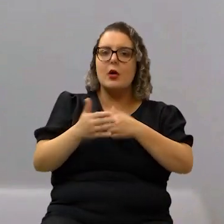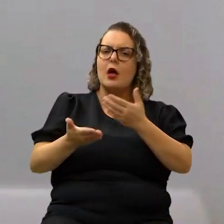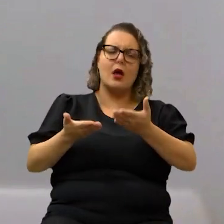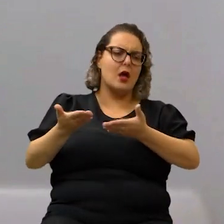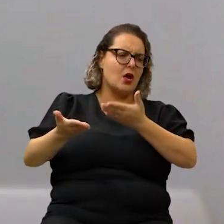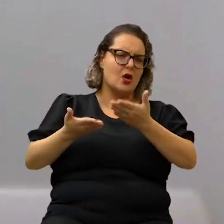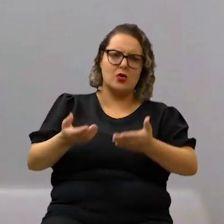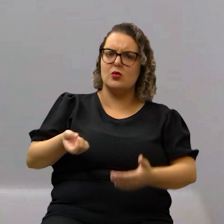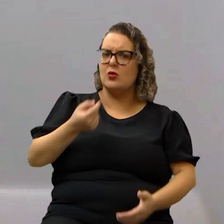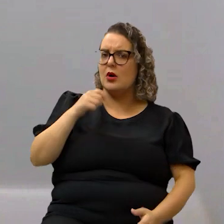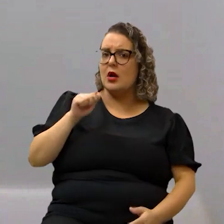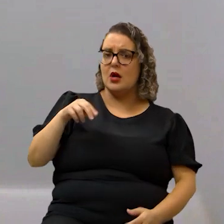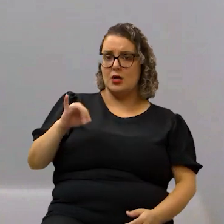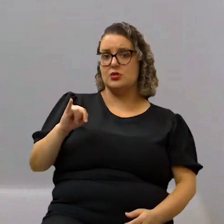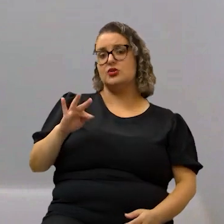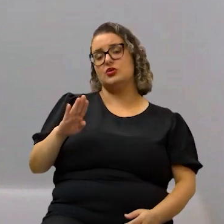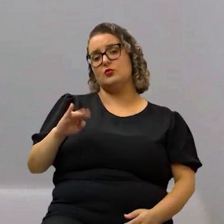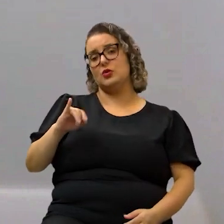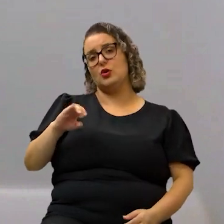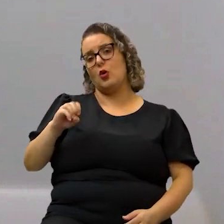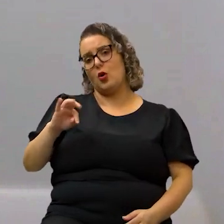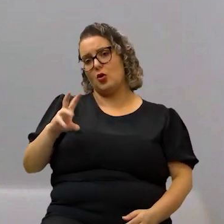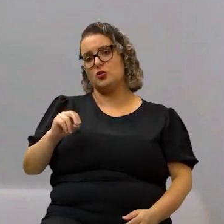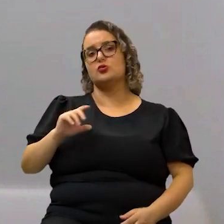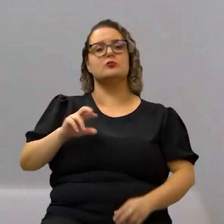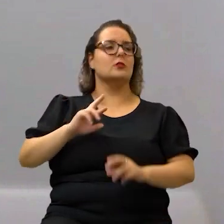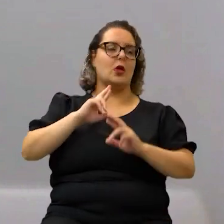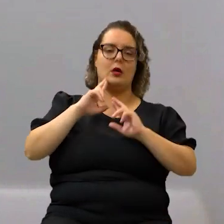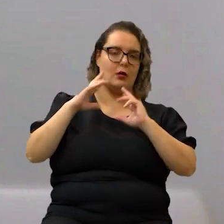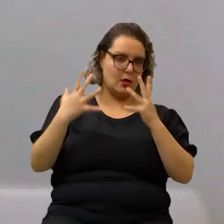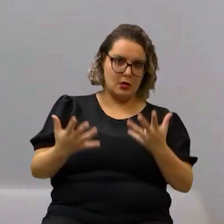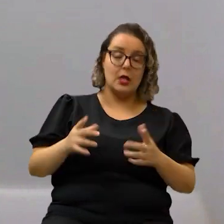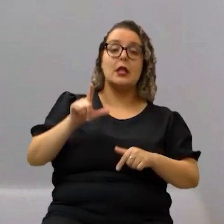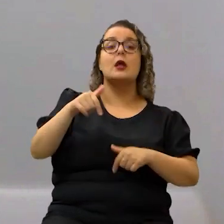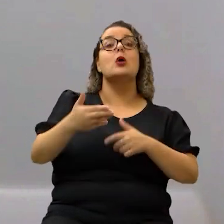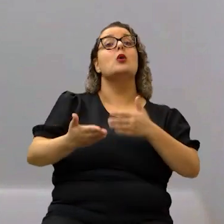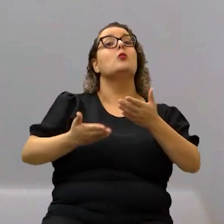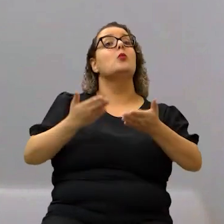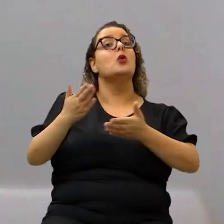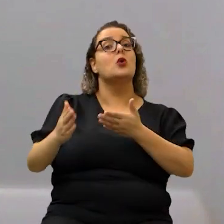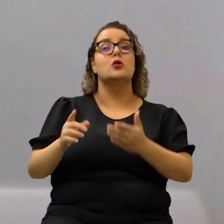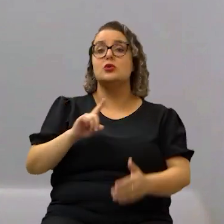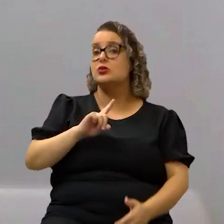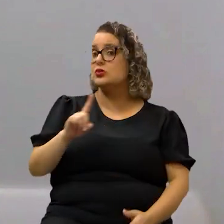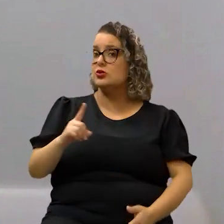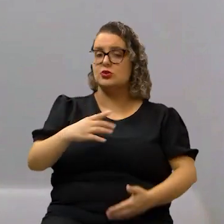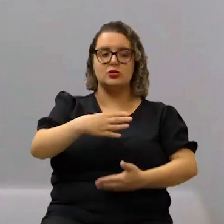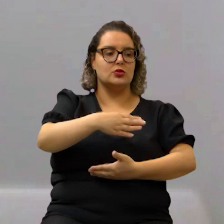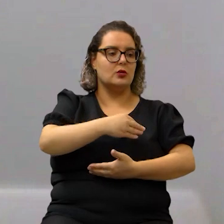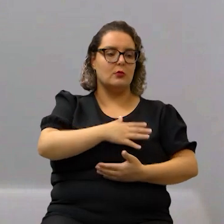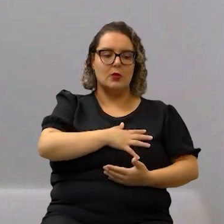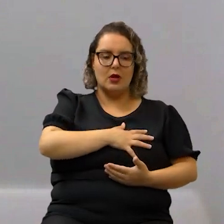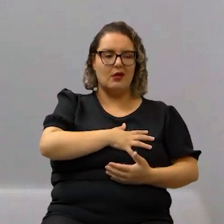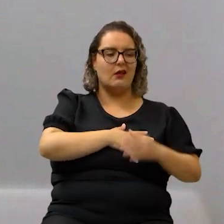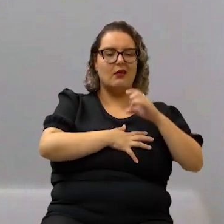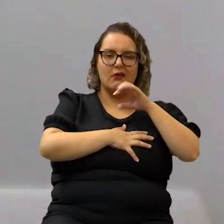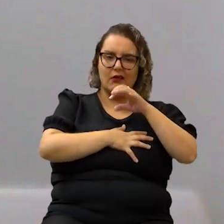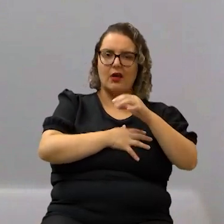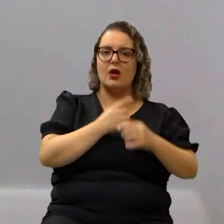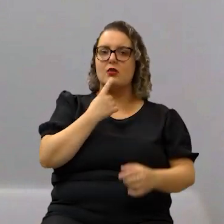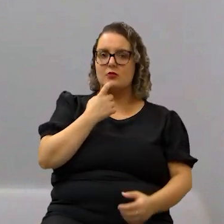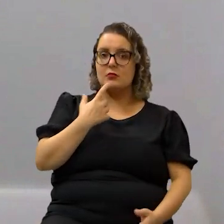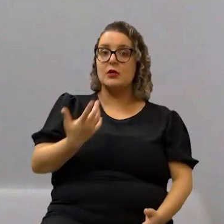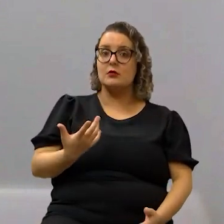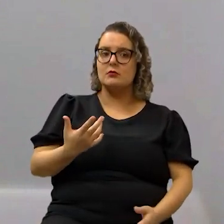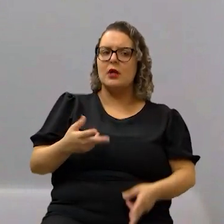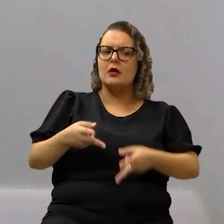explicando, que vai ser tratada com antibióticos e resolvida. Se depois de tratada já não está mais a mama quente,